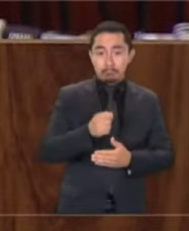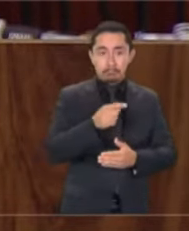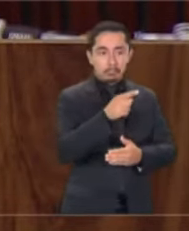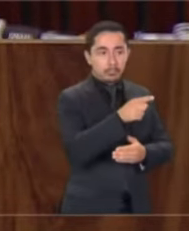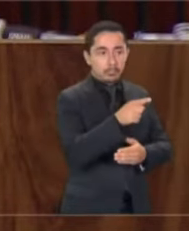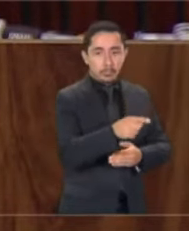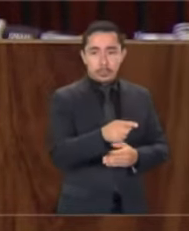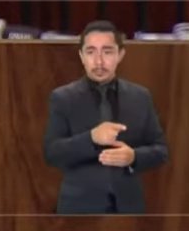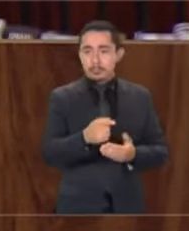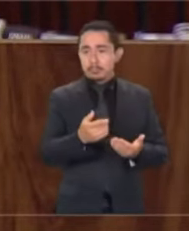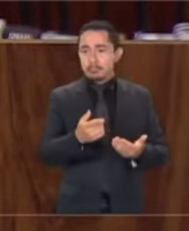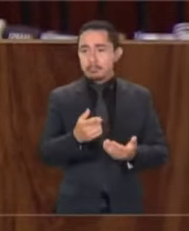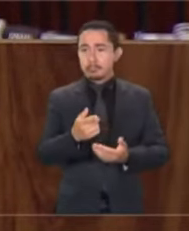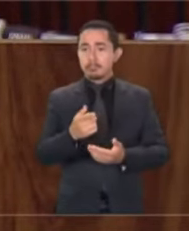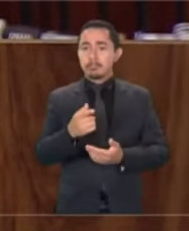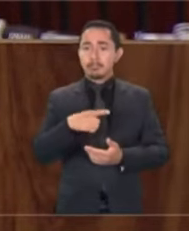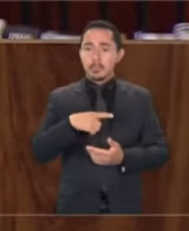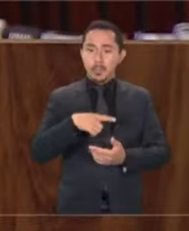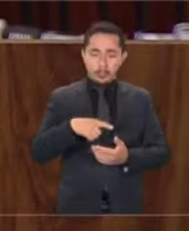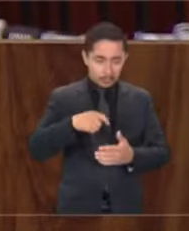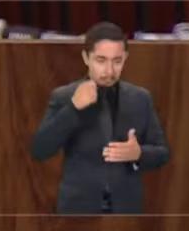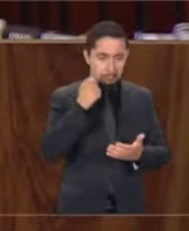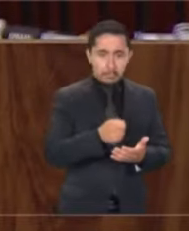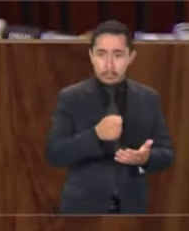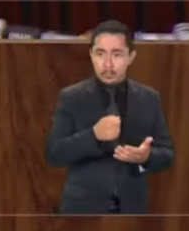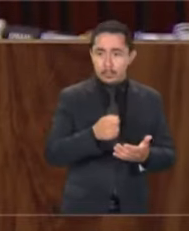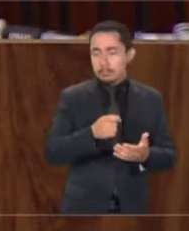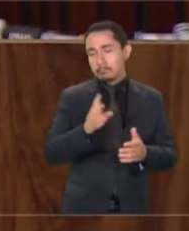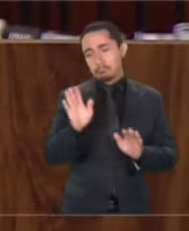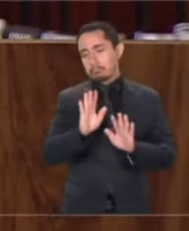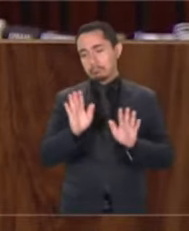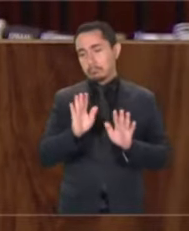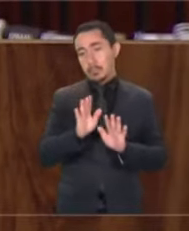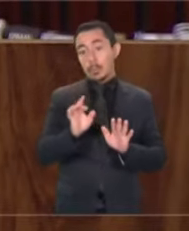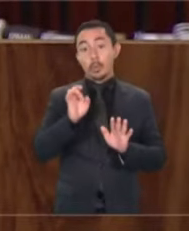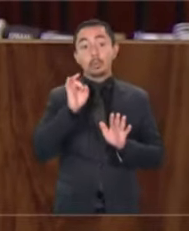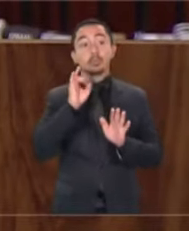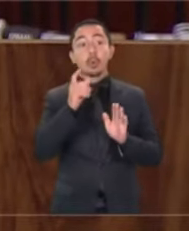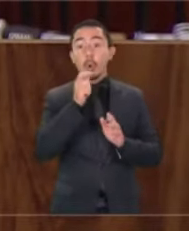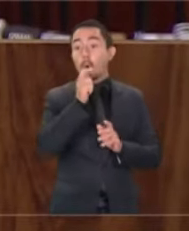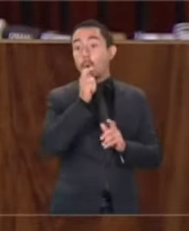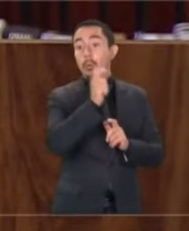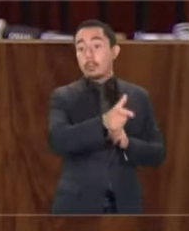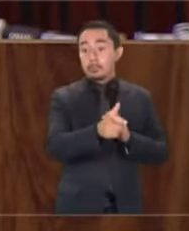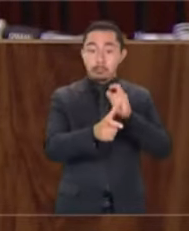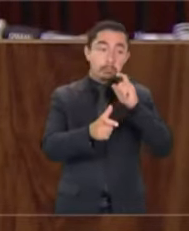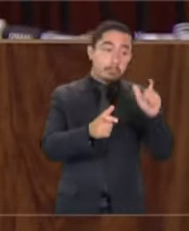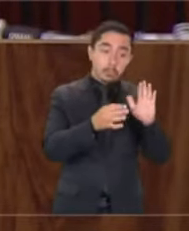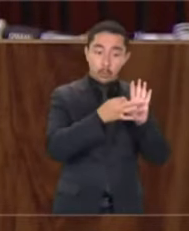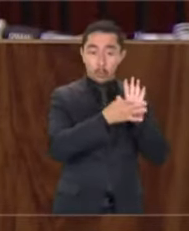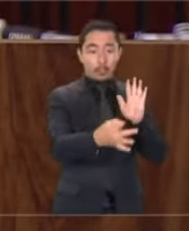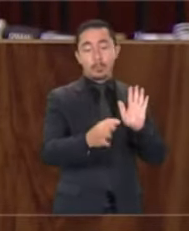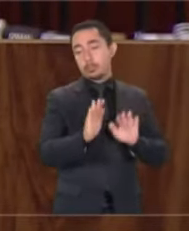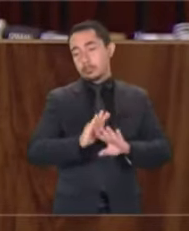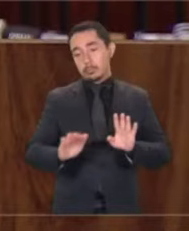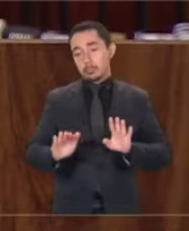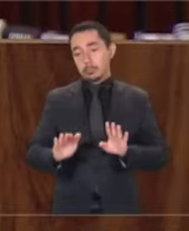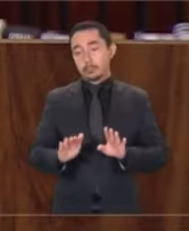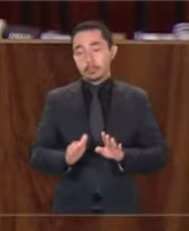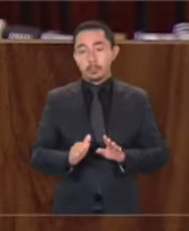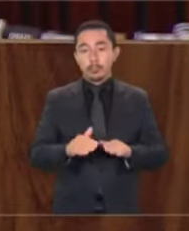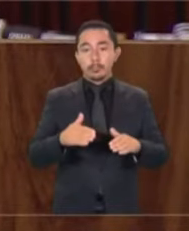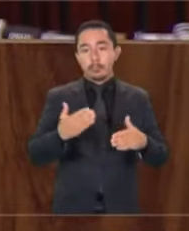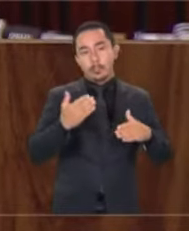algum, mas sim, claramente, opinião do jornalista desfavorável, contrária, crítica, aguda